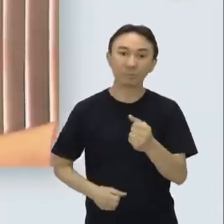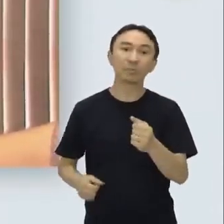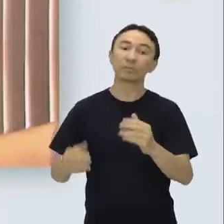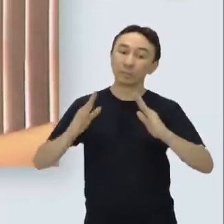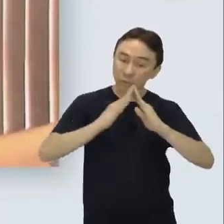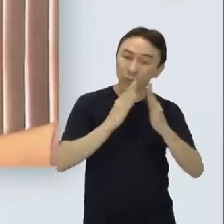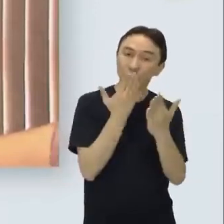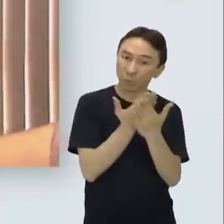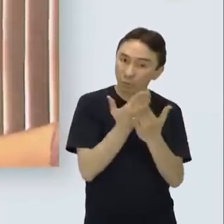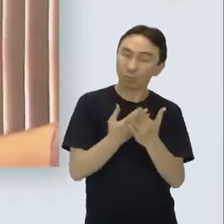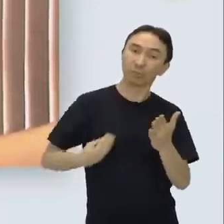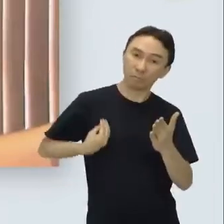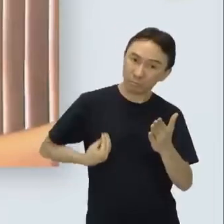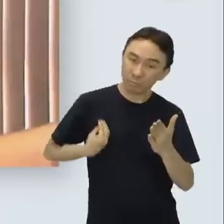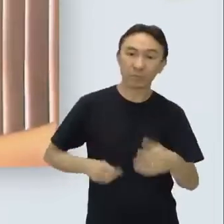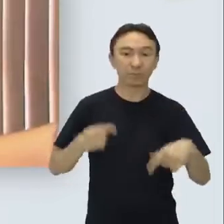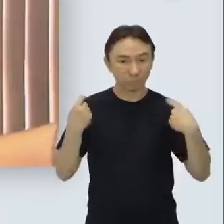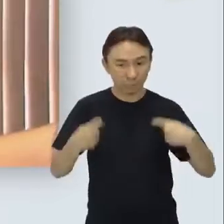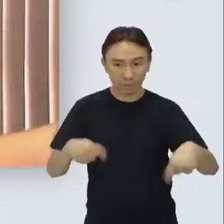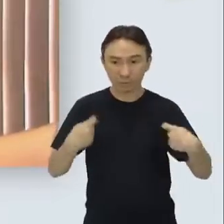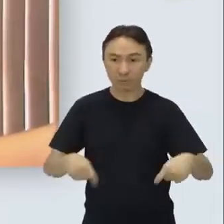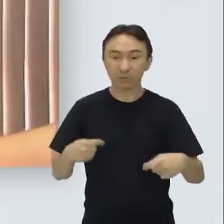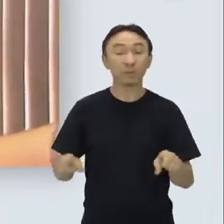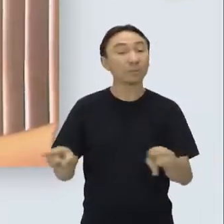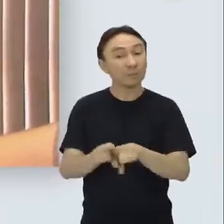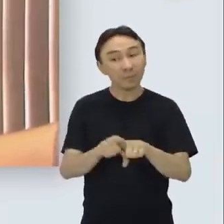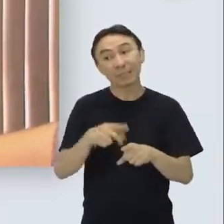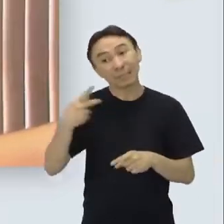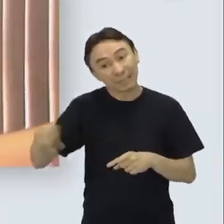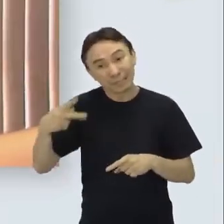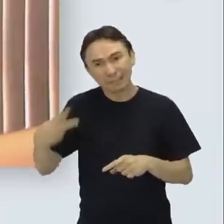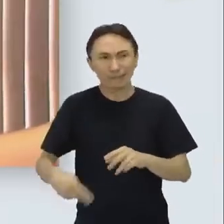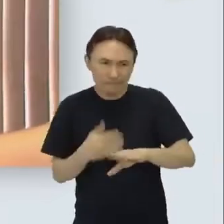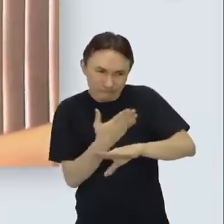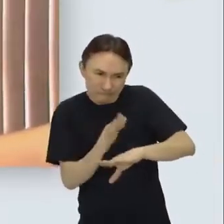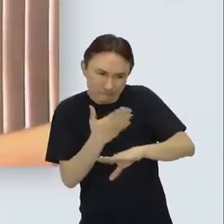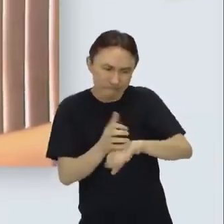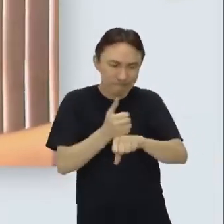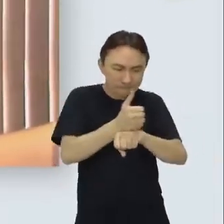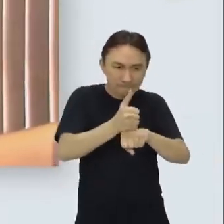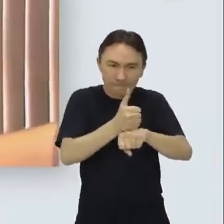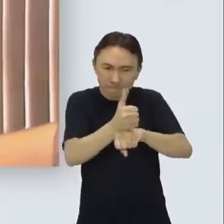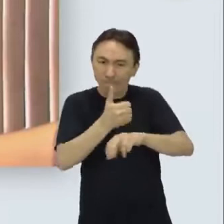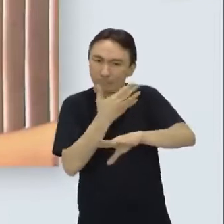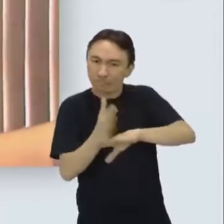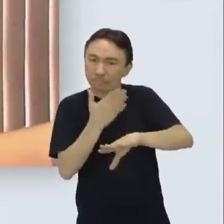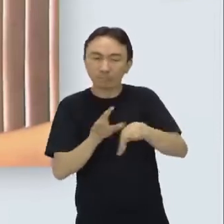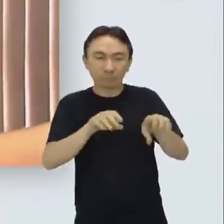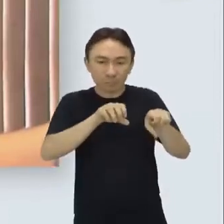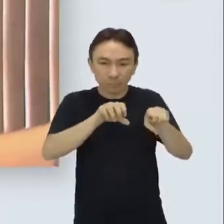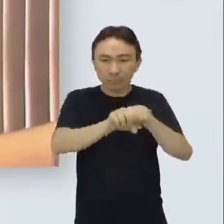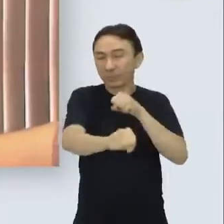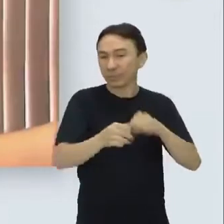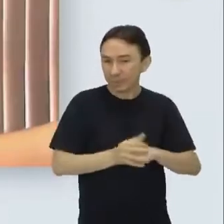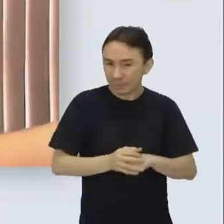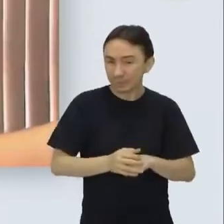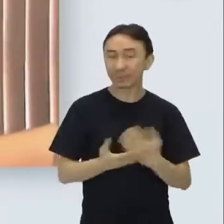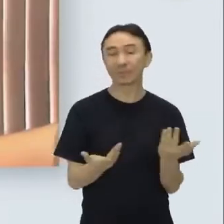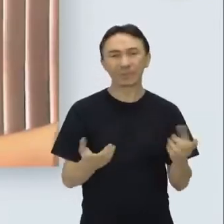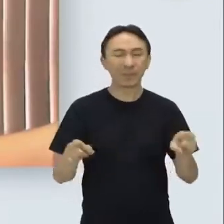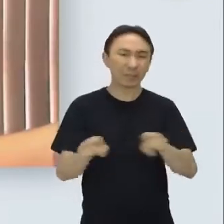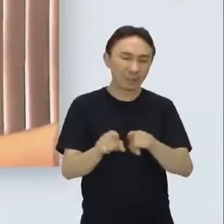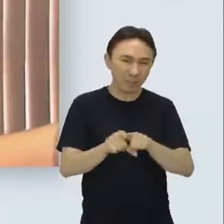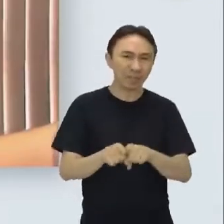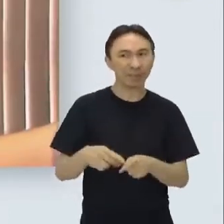a profissionalização, porque o jovem também vai estar aprendendo um ofício, né, se qualificando profissionalmente para o mercado de trabalho, e também para aqueles jovens